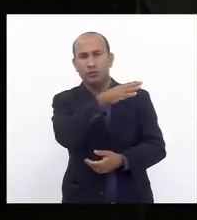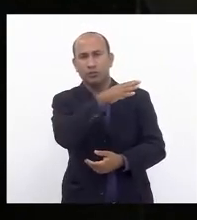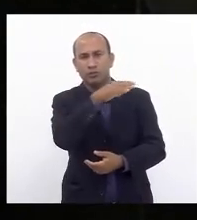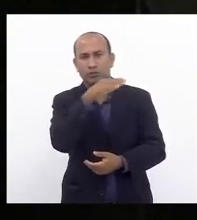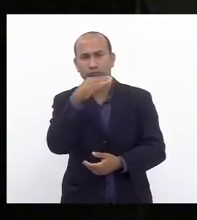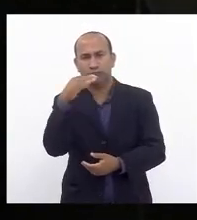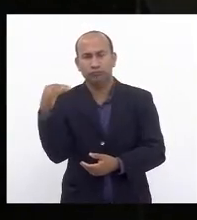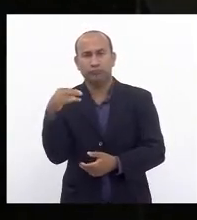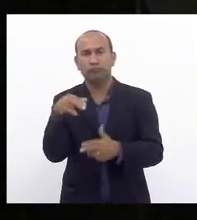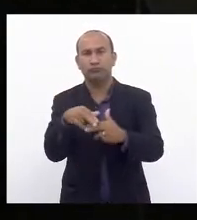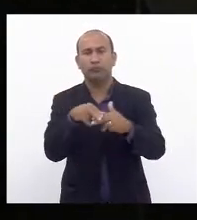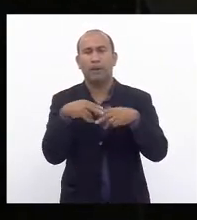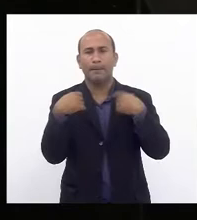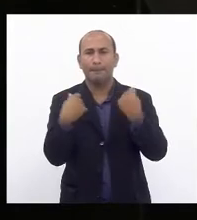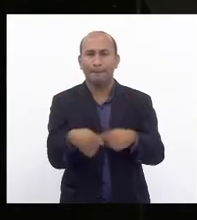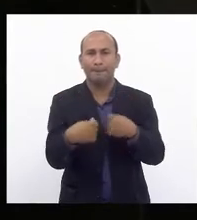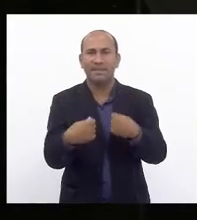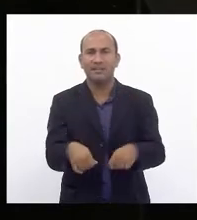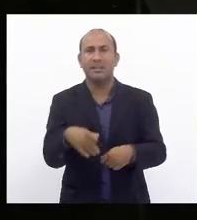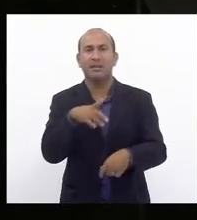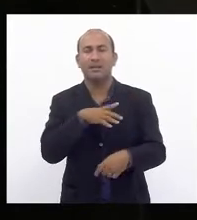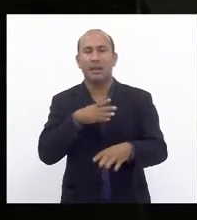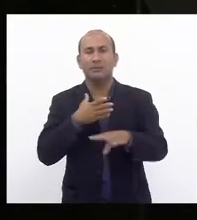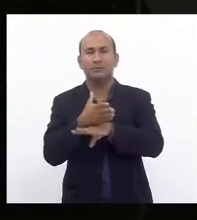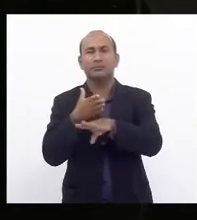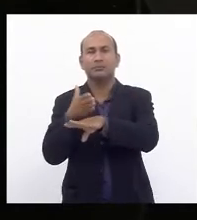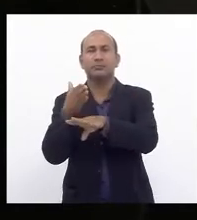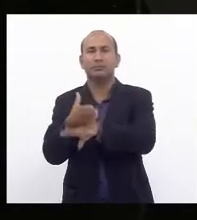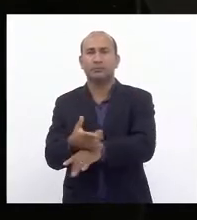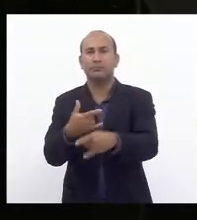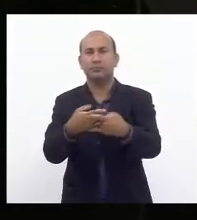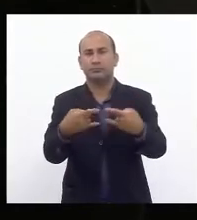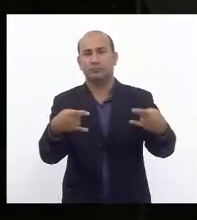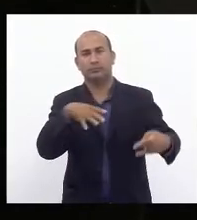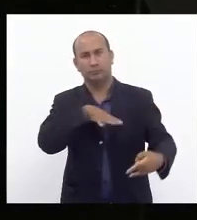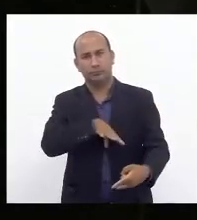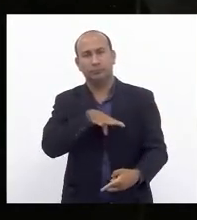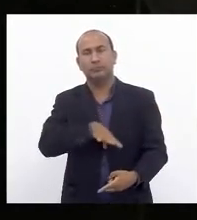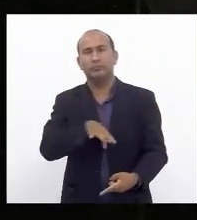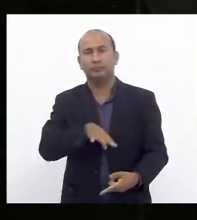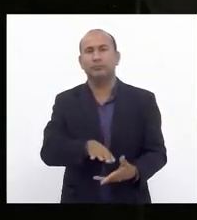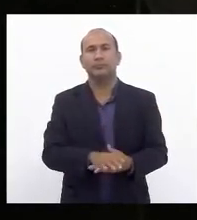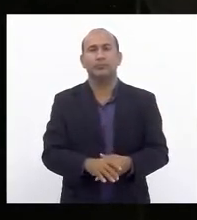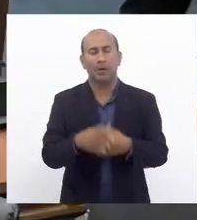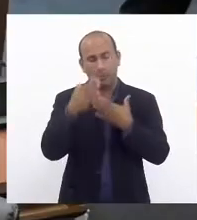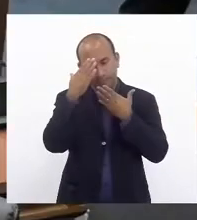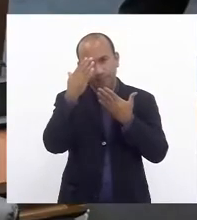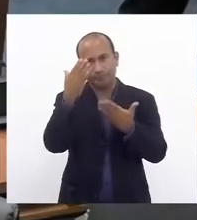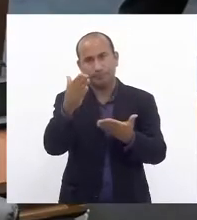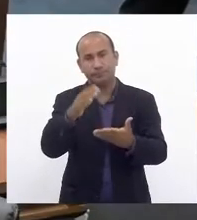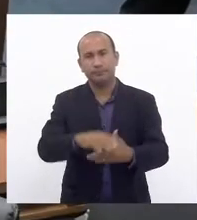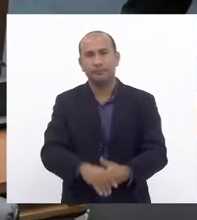que não têm condições e precisam ter acesso aos absorventes higiênicos íntimos. Muito obrigado.